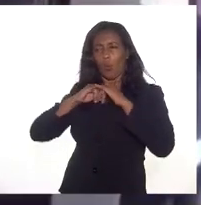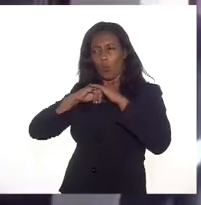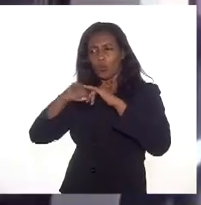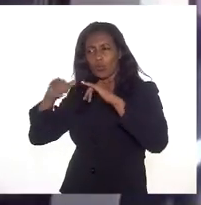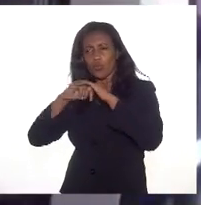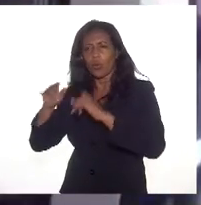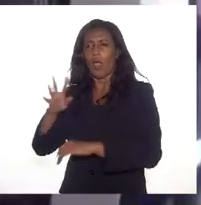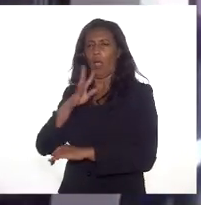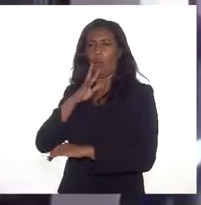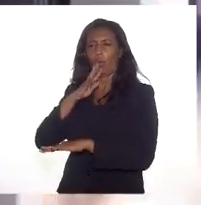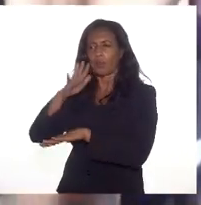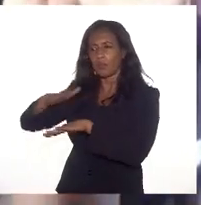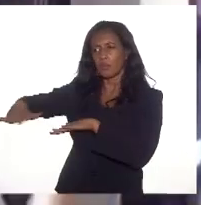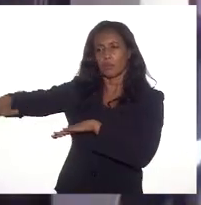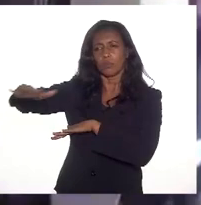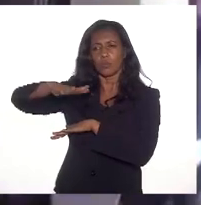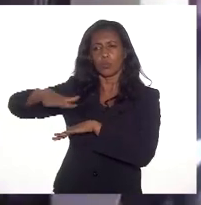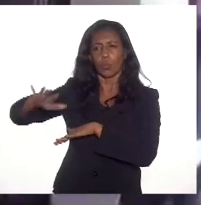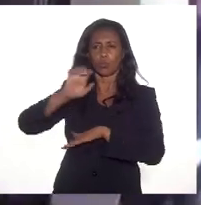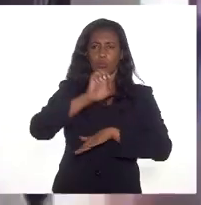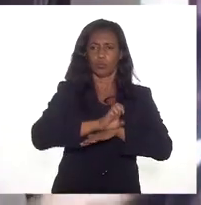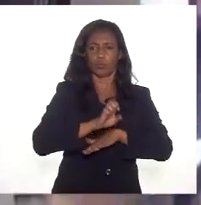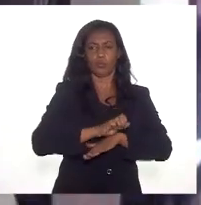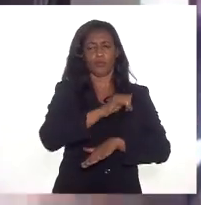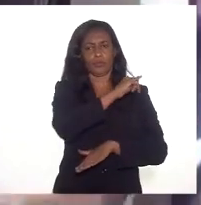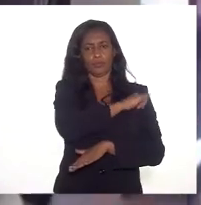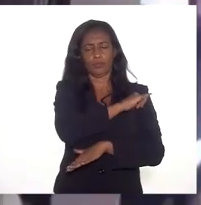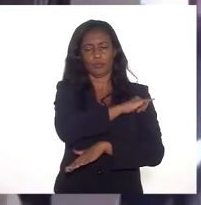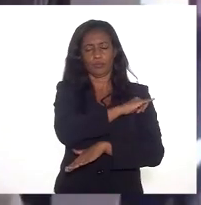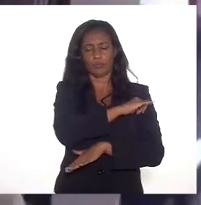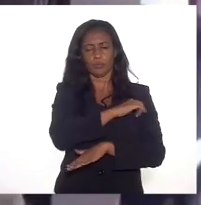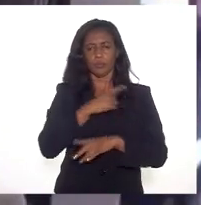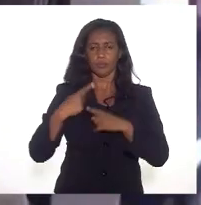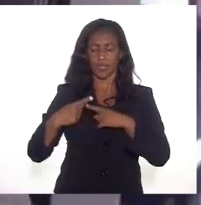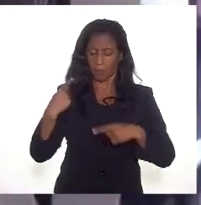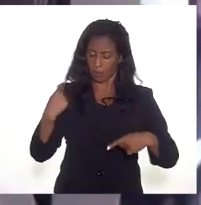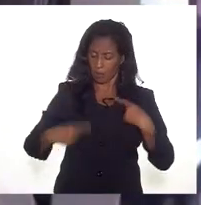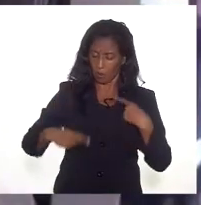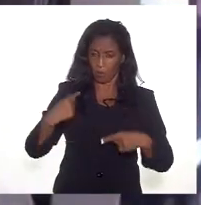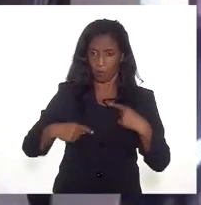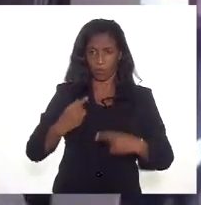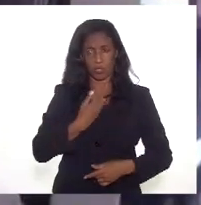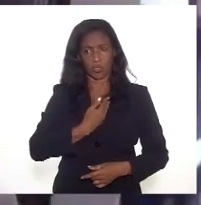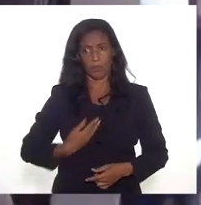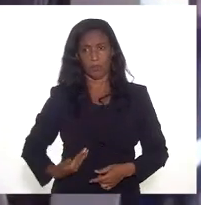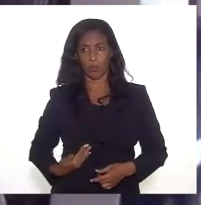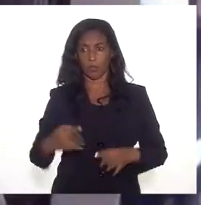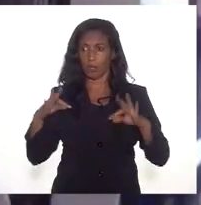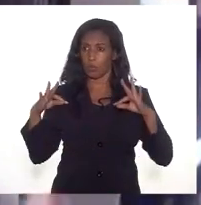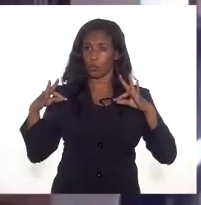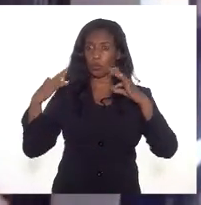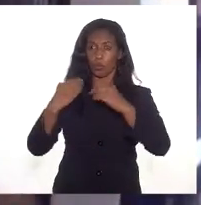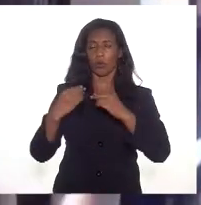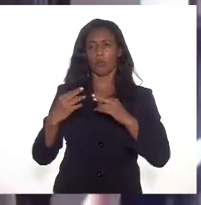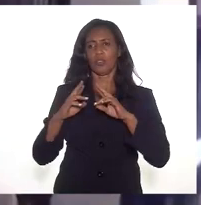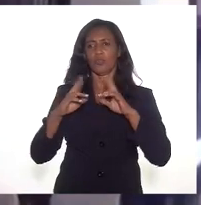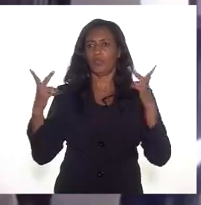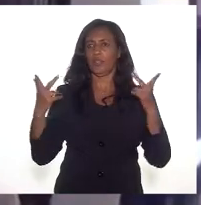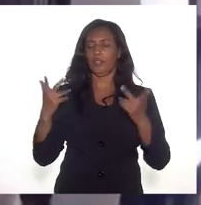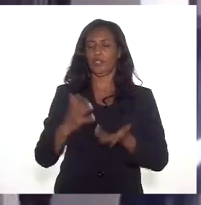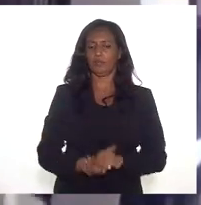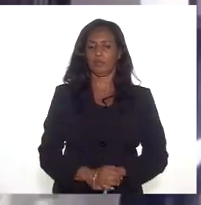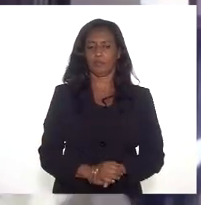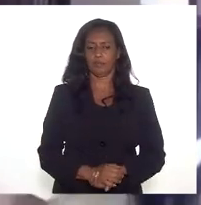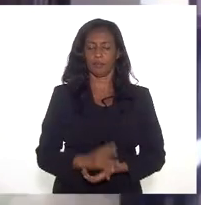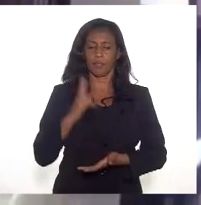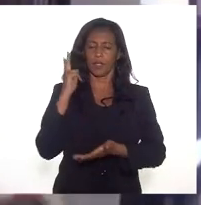Rio de Janeiro, por considerar uma política pública a ser tratada de forma totalmente diferente. Eu sempre digo o